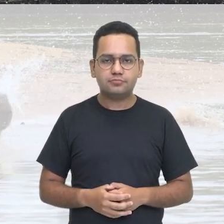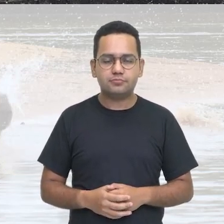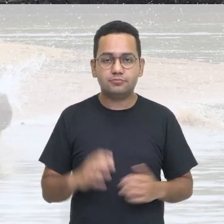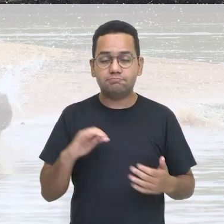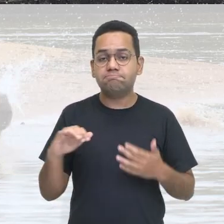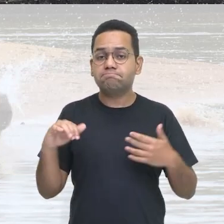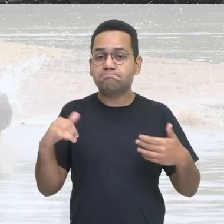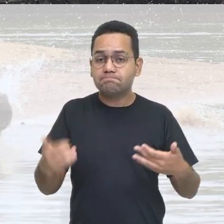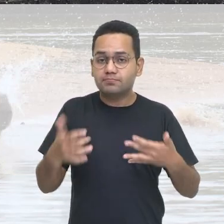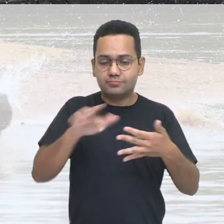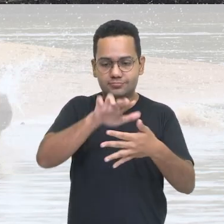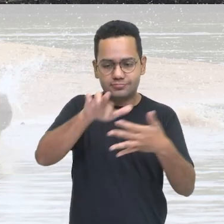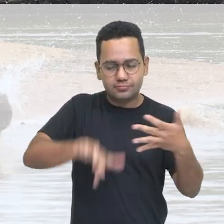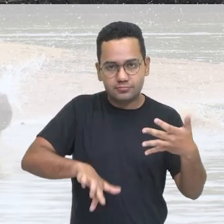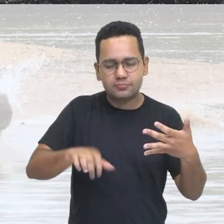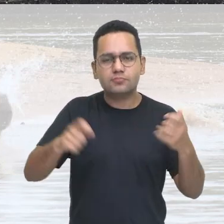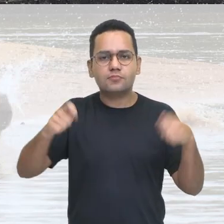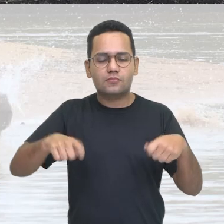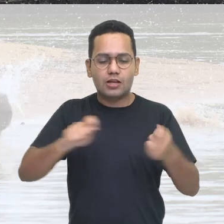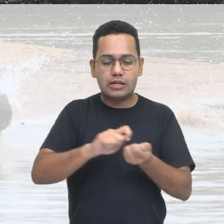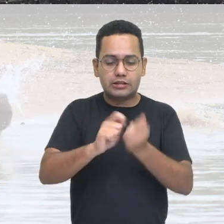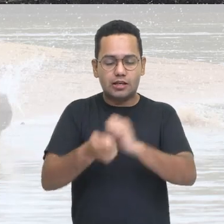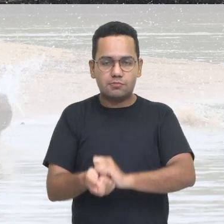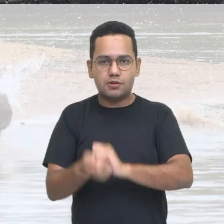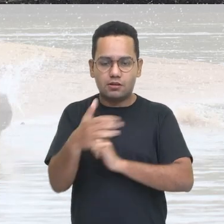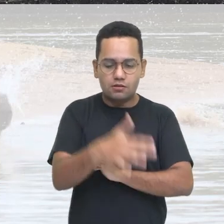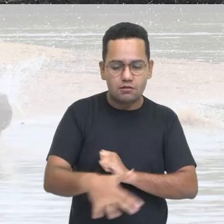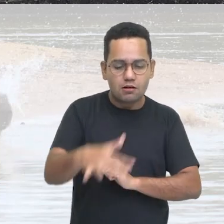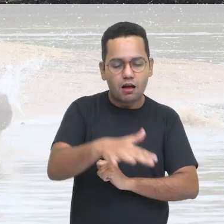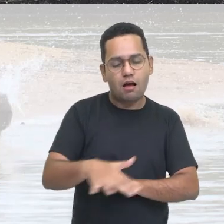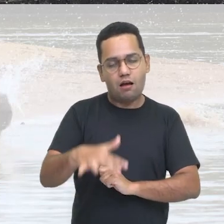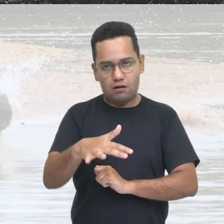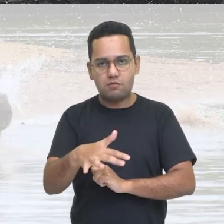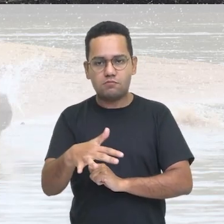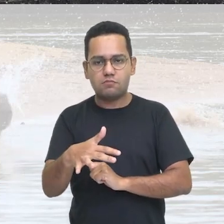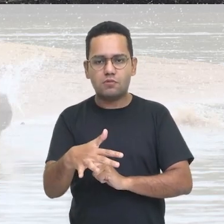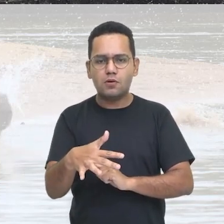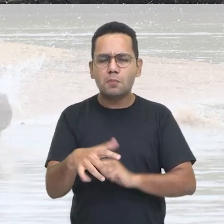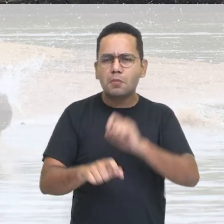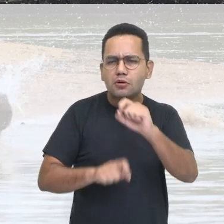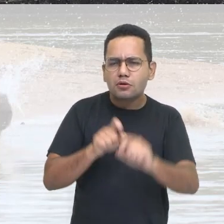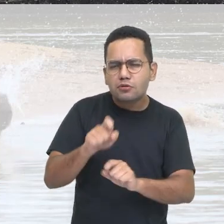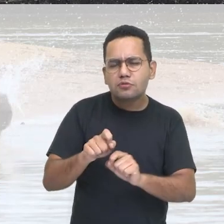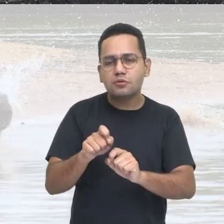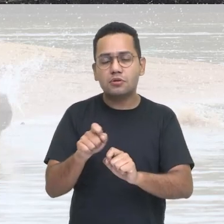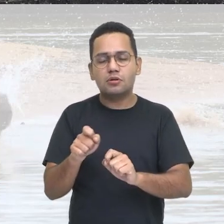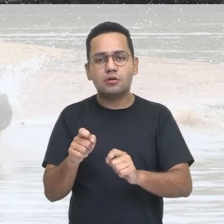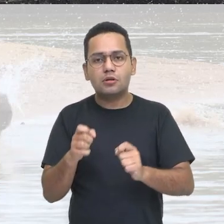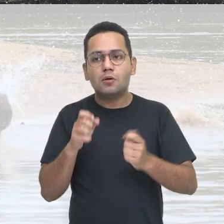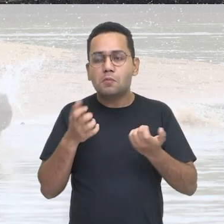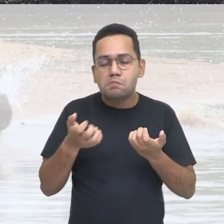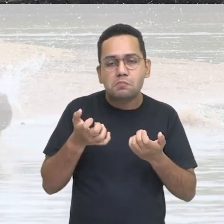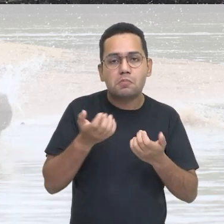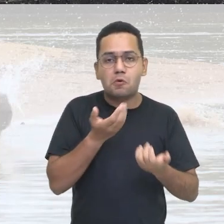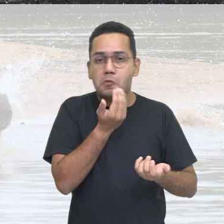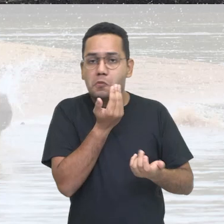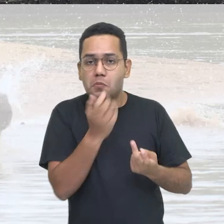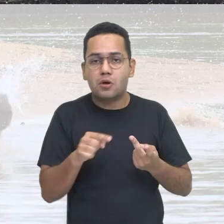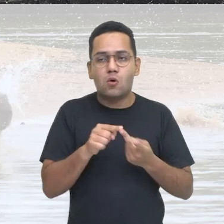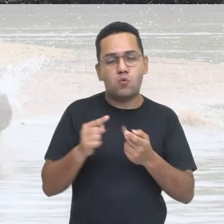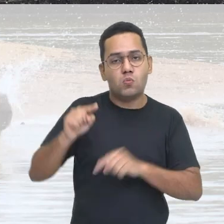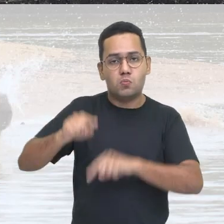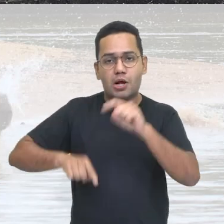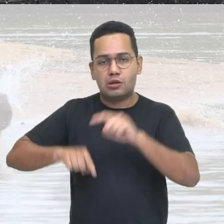eh se adaptam às condições ambientais em busca de alimentos ou por reprodução